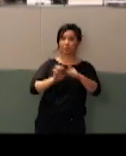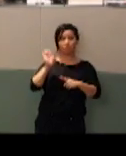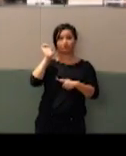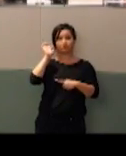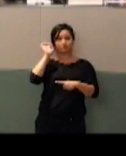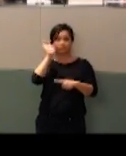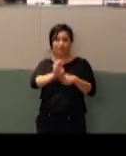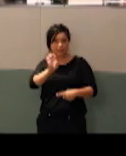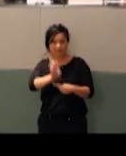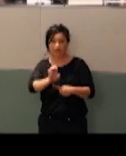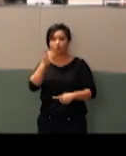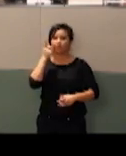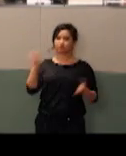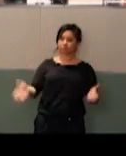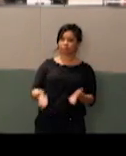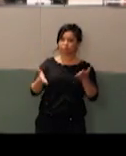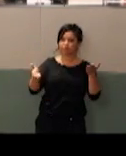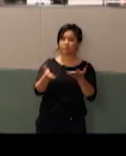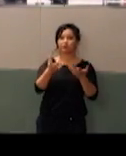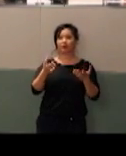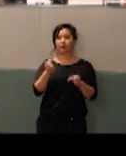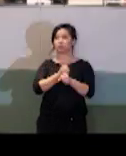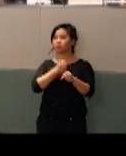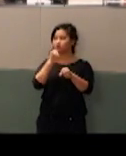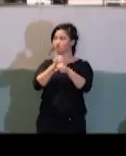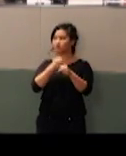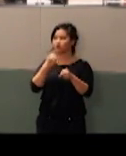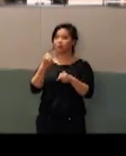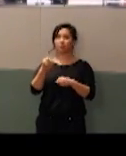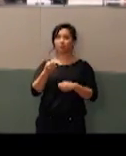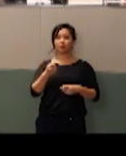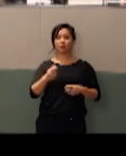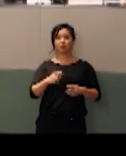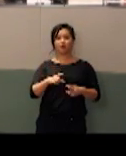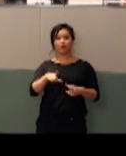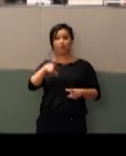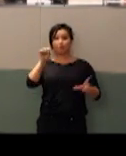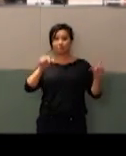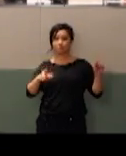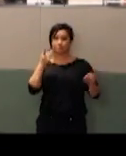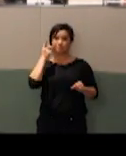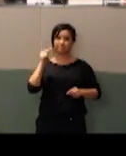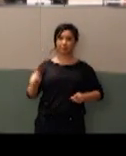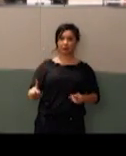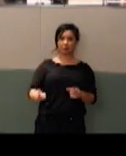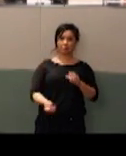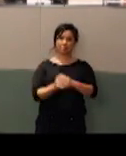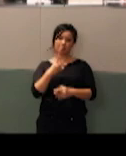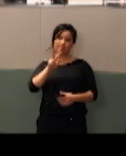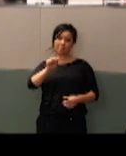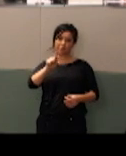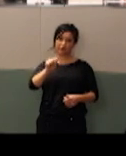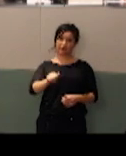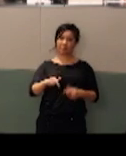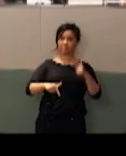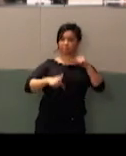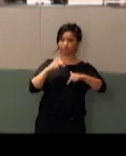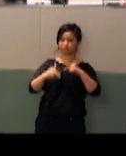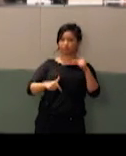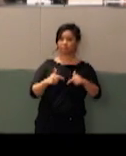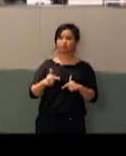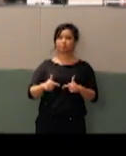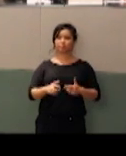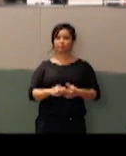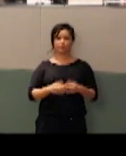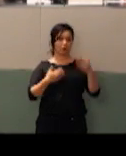burocracia, construir alternativas de polos de geração de empregos, principalmente nas nossas quatro portas de entrada. Ok,